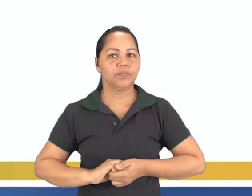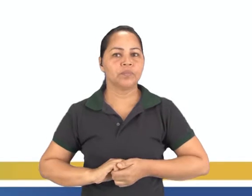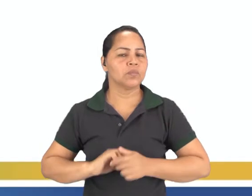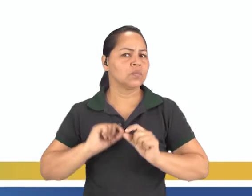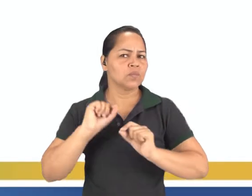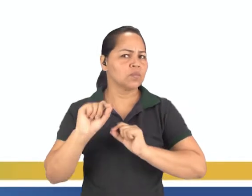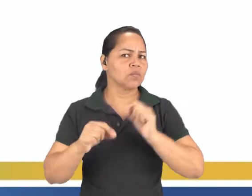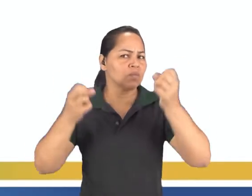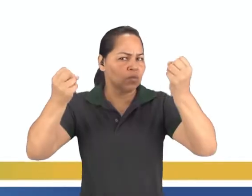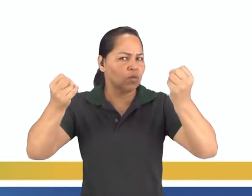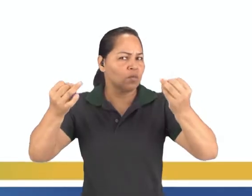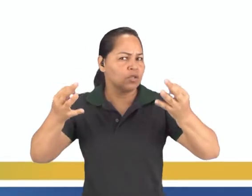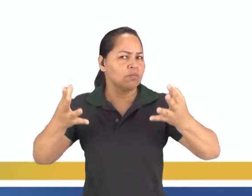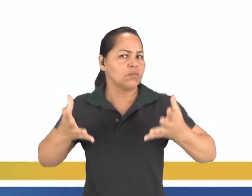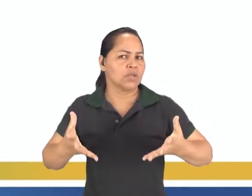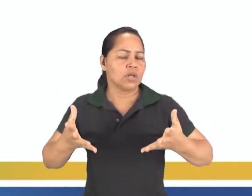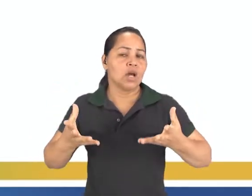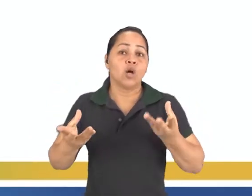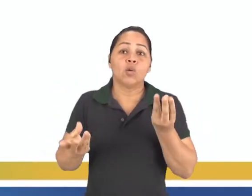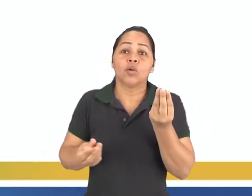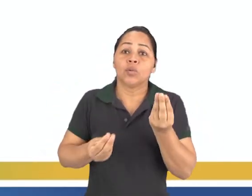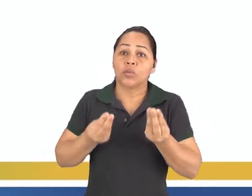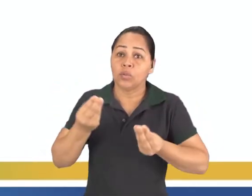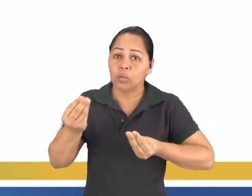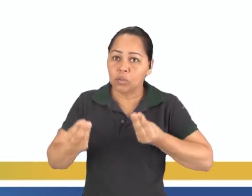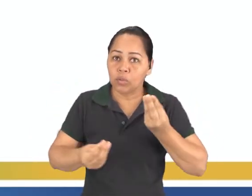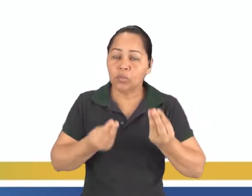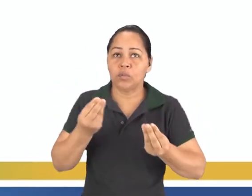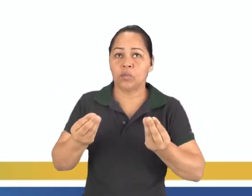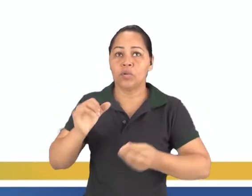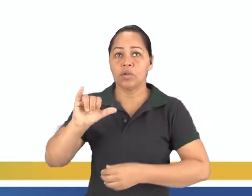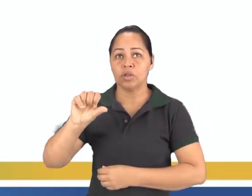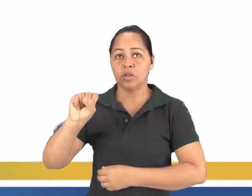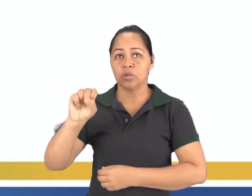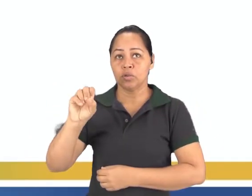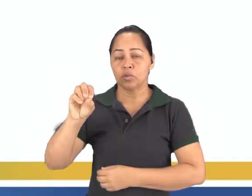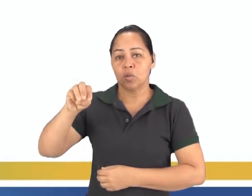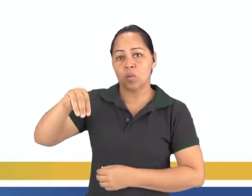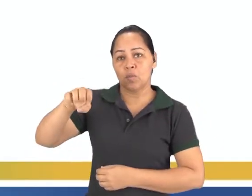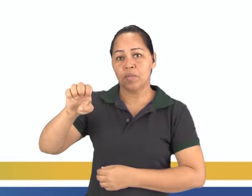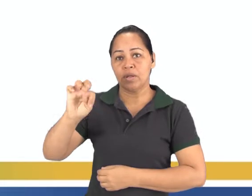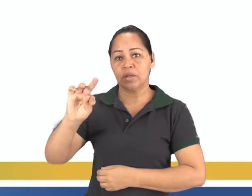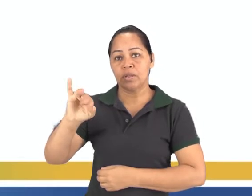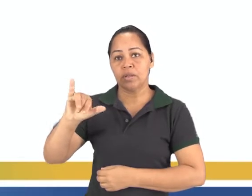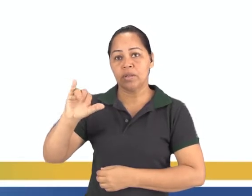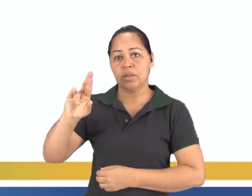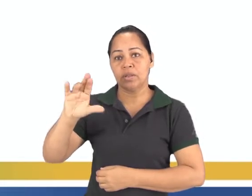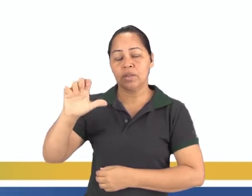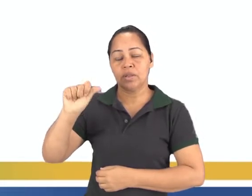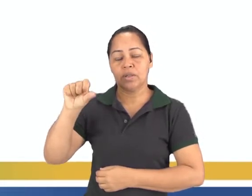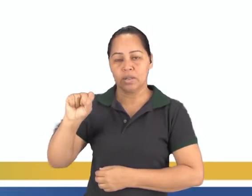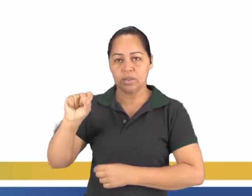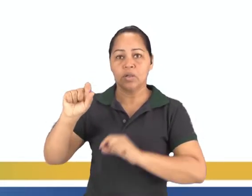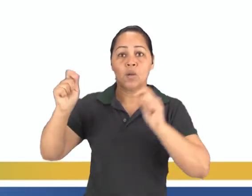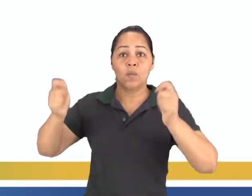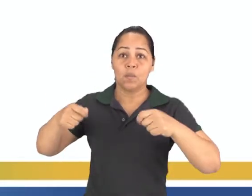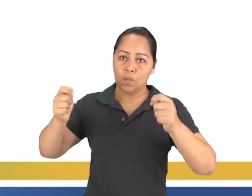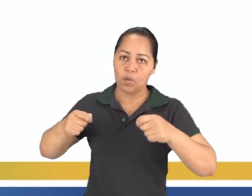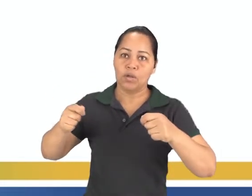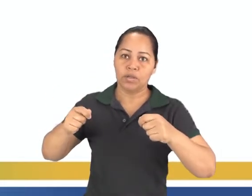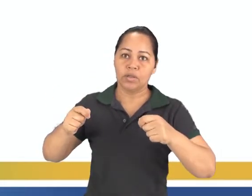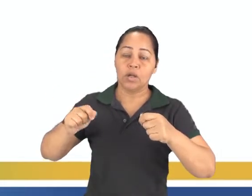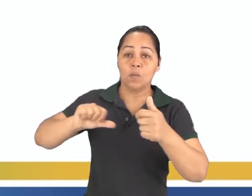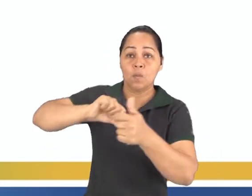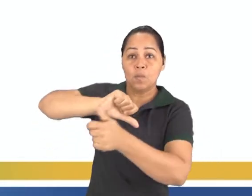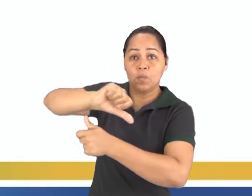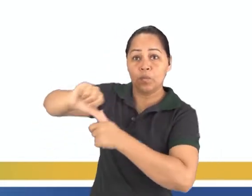falaremos agora sobre as transformações isométricas que figuras podem sofrer. Imagens congruentes fazem parte